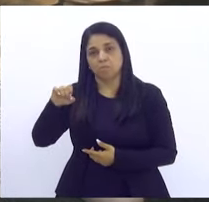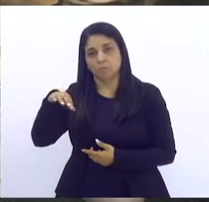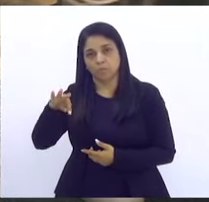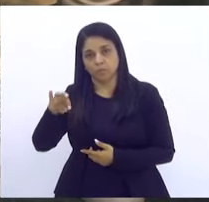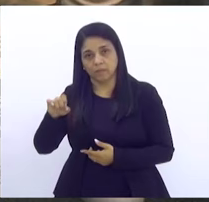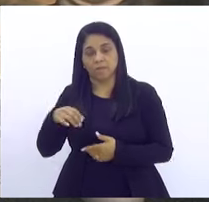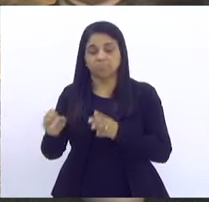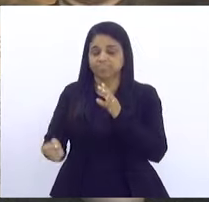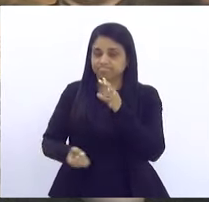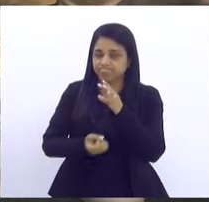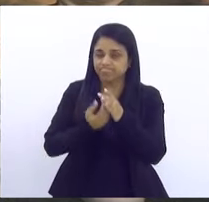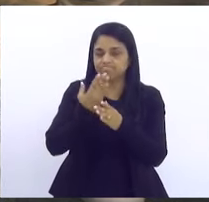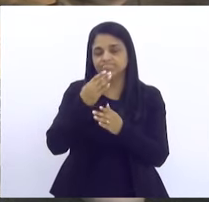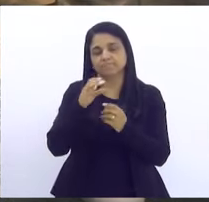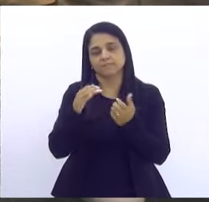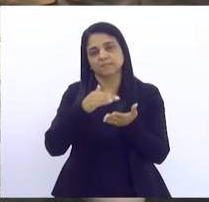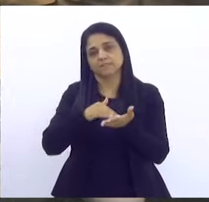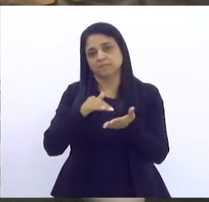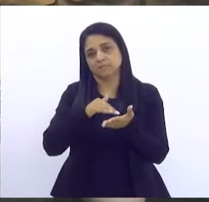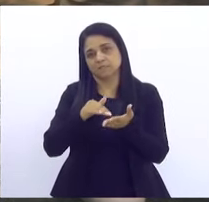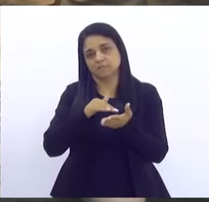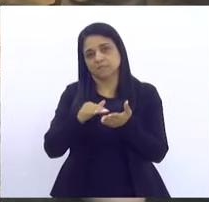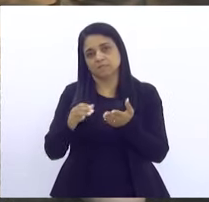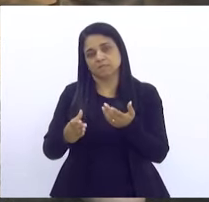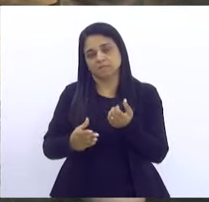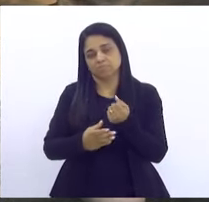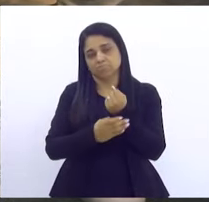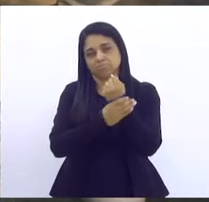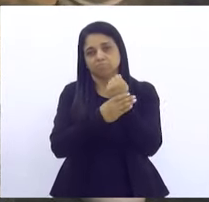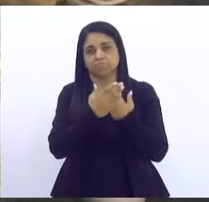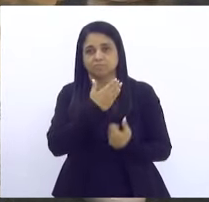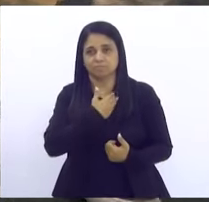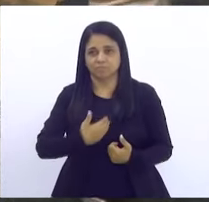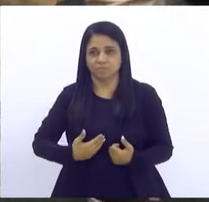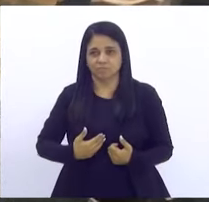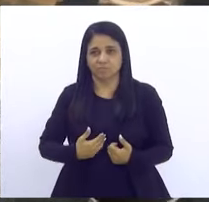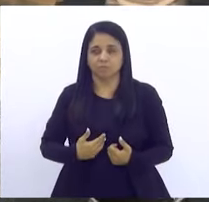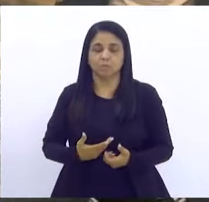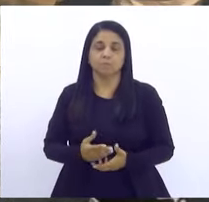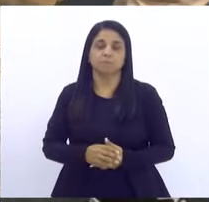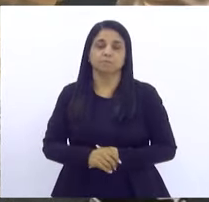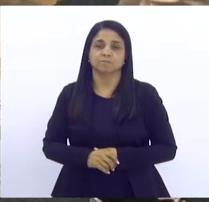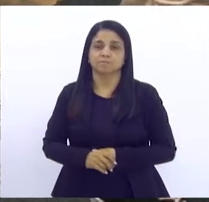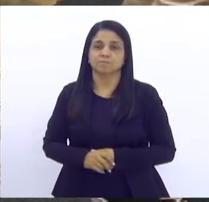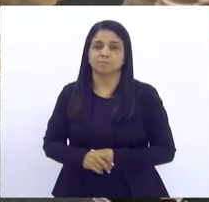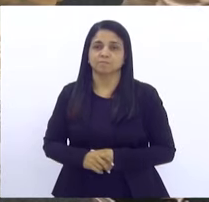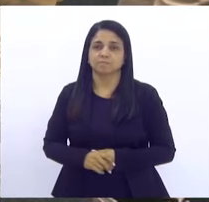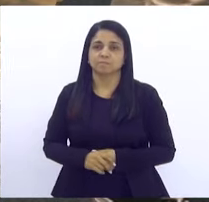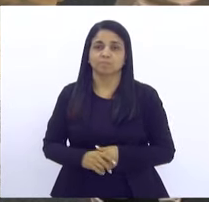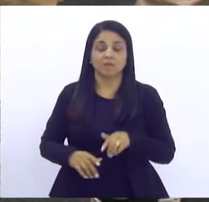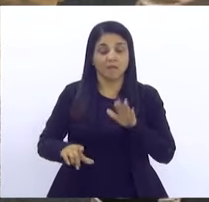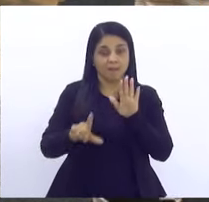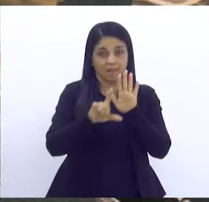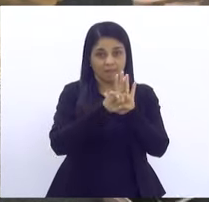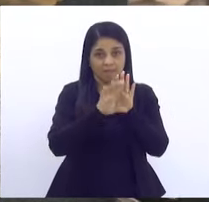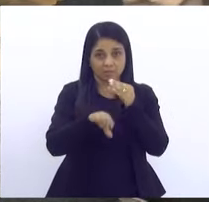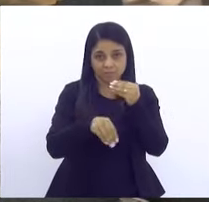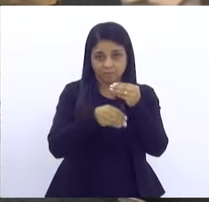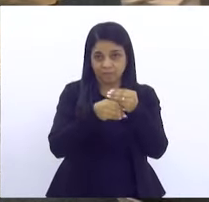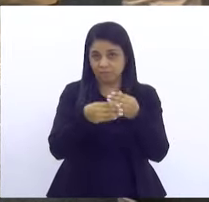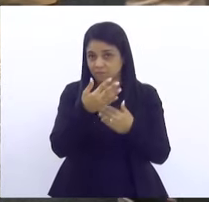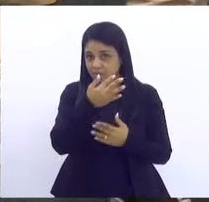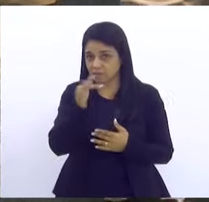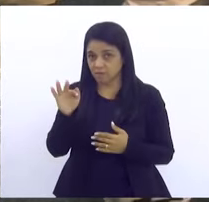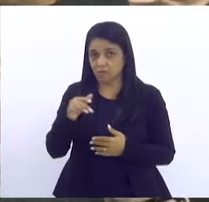Segurança Pública. Não é tão trivial quanto as outras. A Lei Complementar Federal,